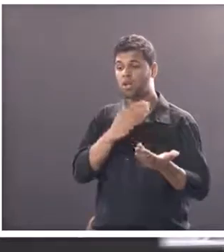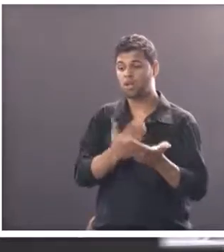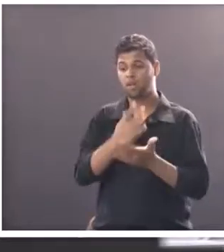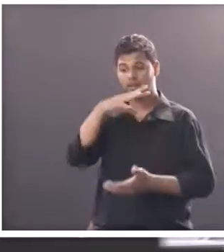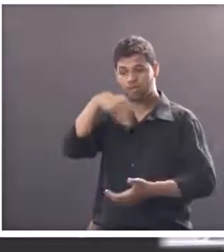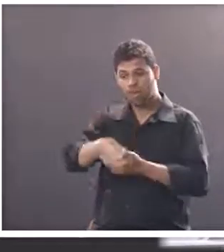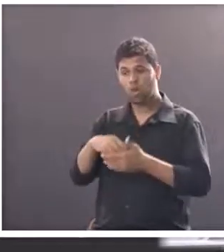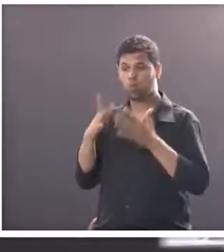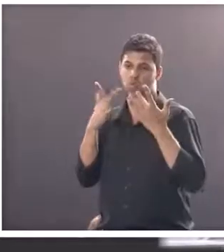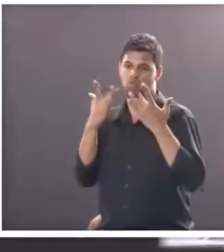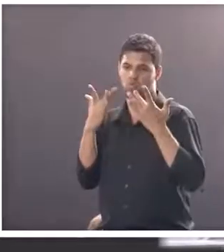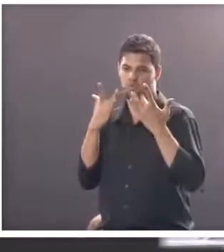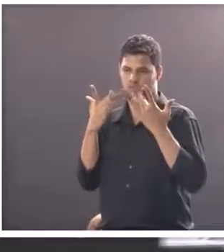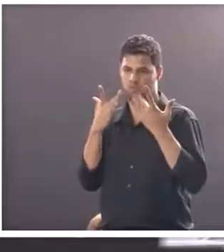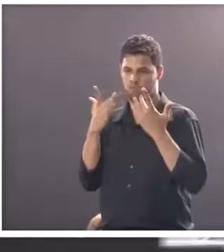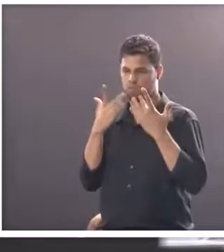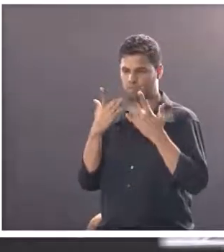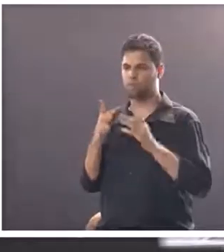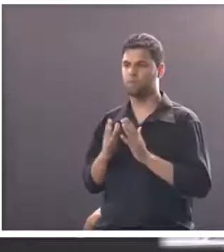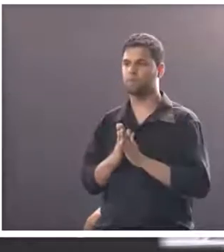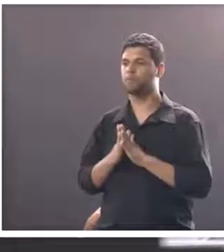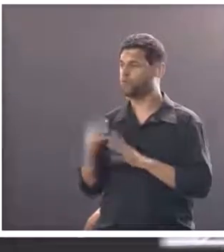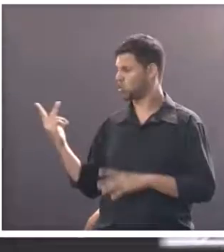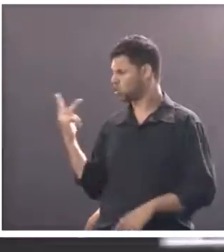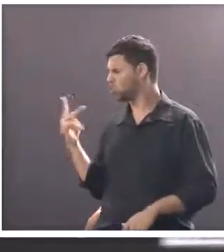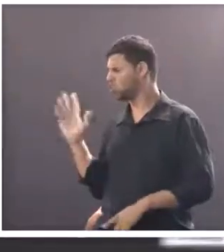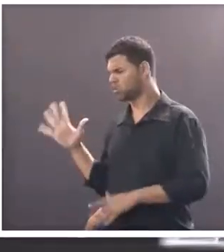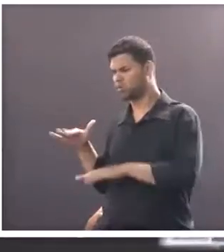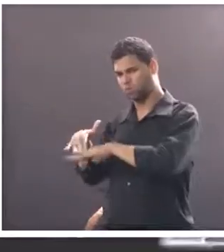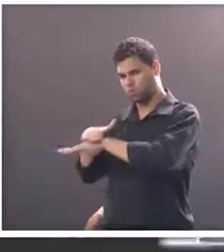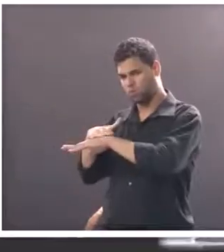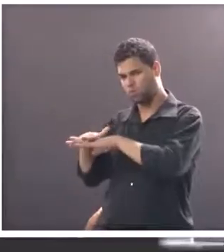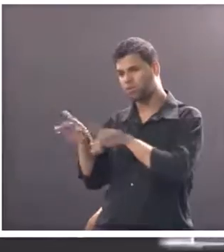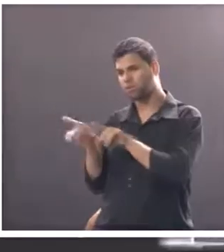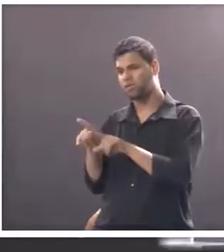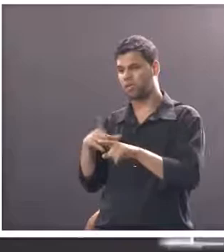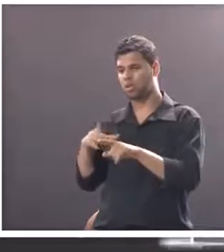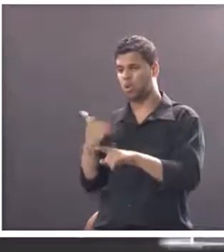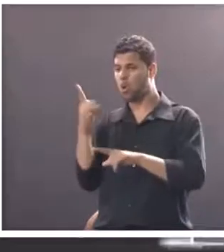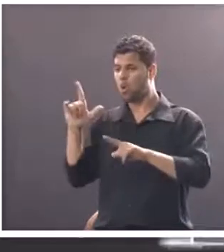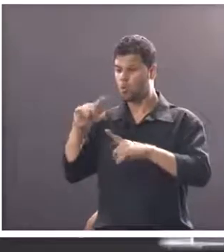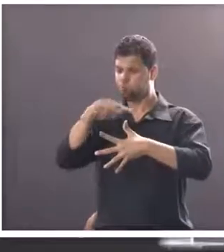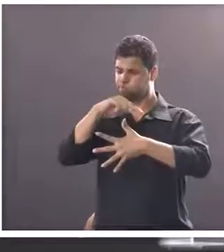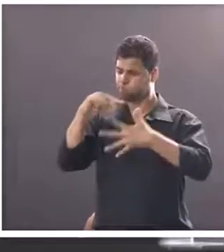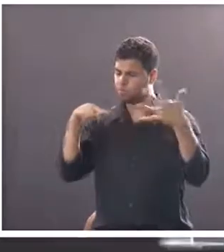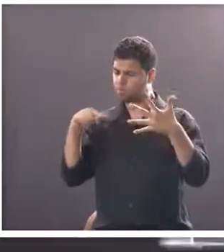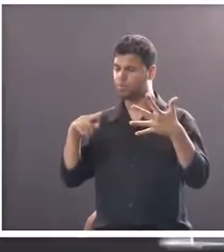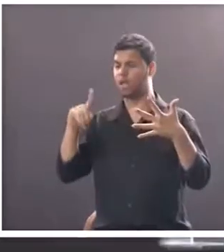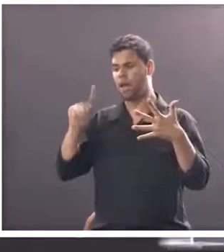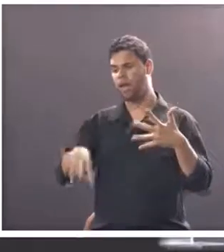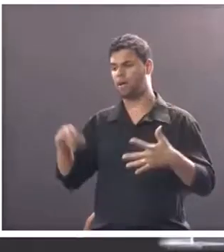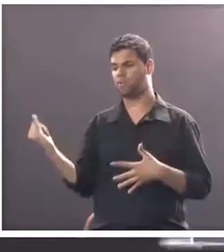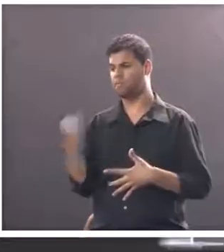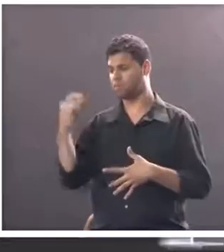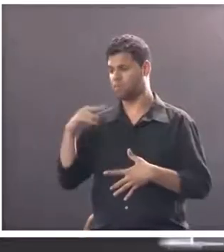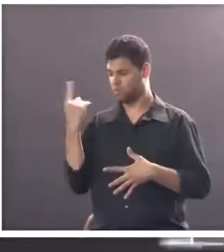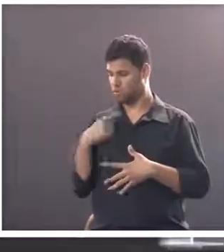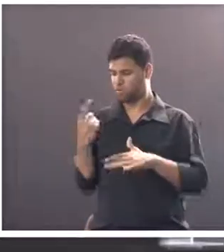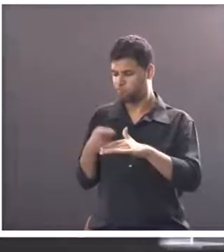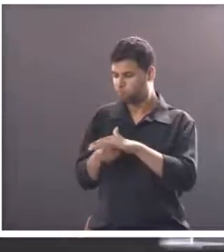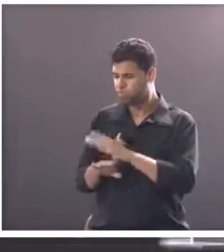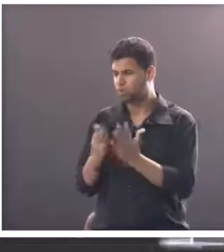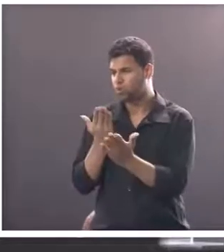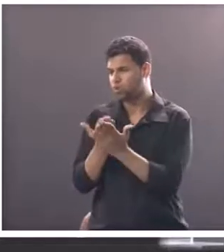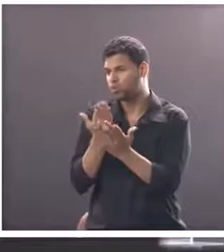conversado também com a gente, comigo, com o Davi, e tem outras tendências surgindo. Então, vamos nos aprofundar, vamos nos apropriar também